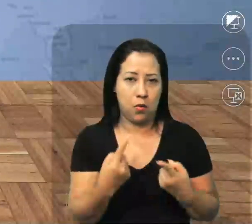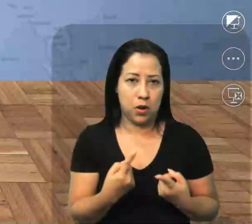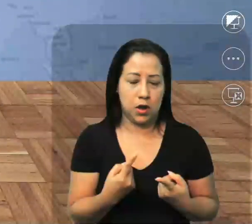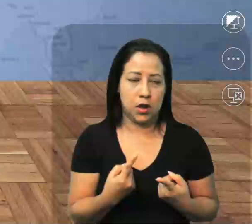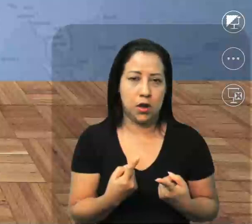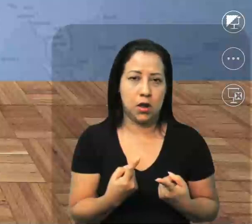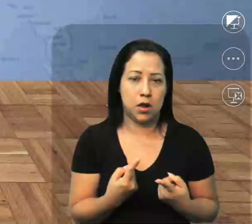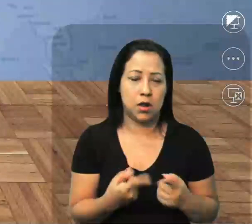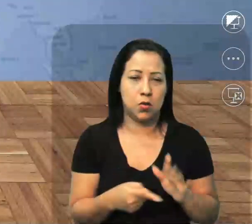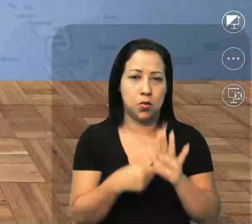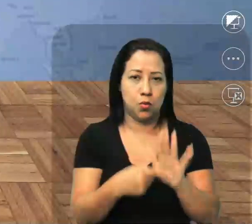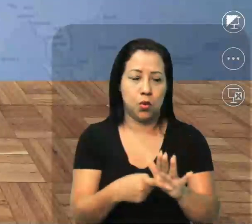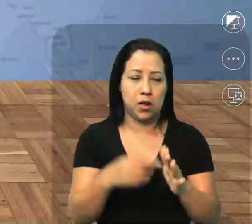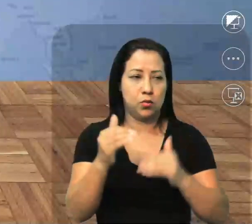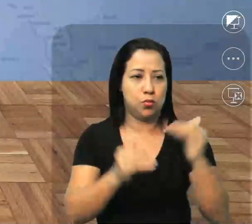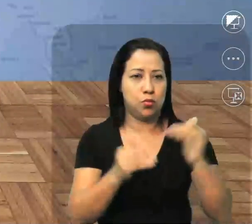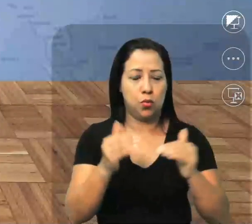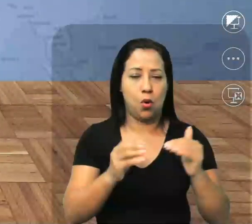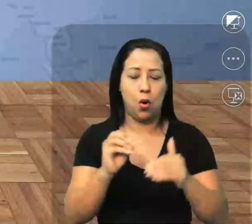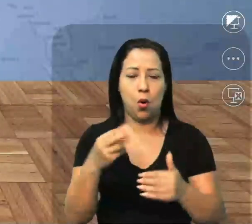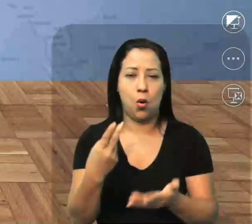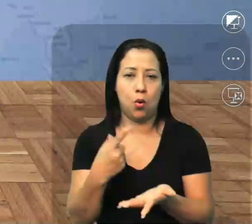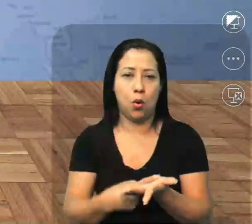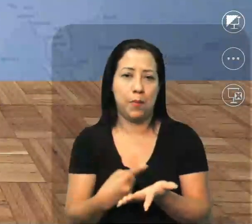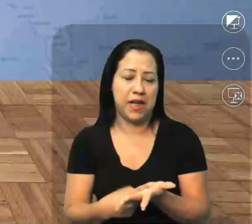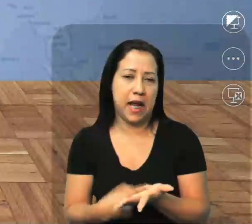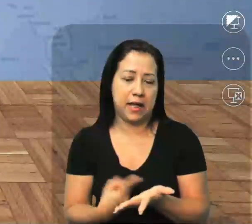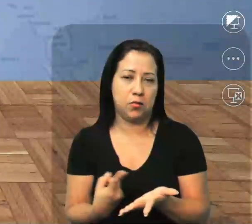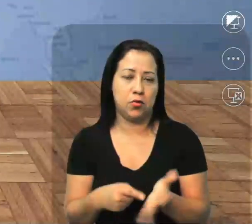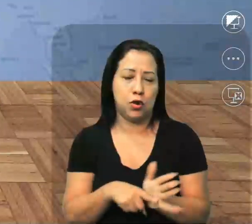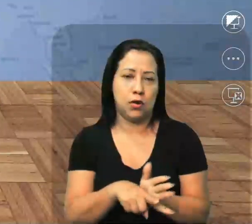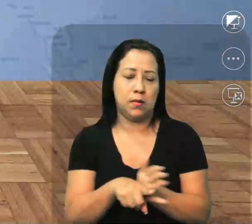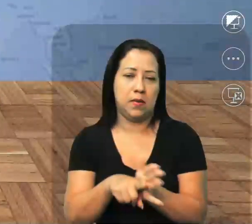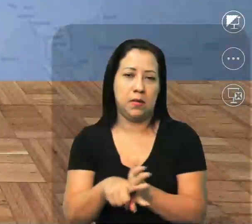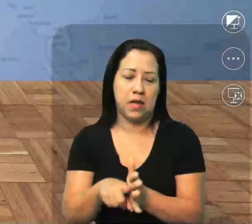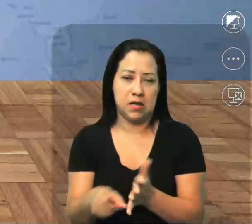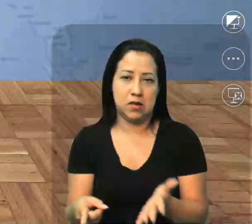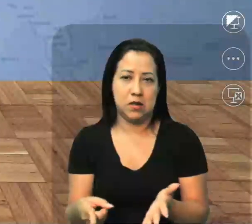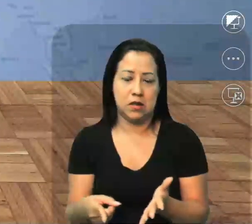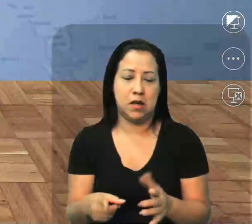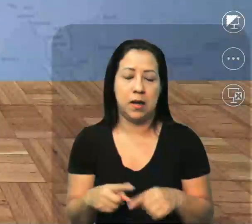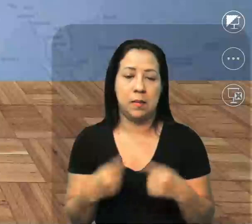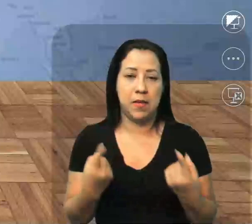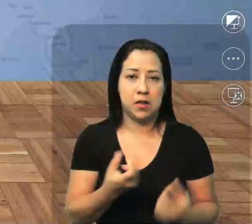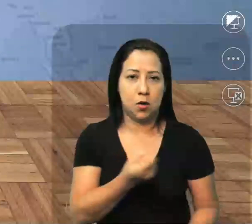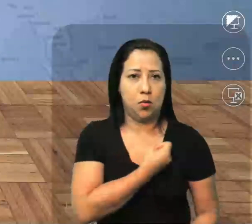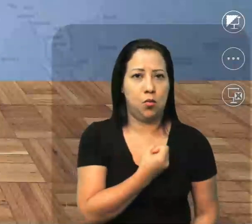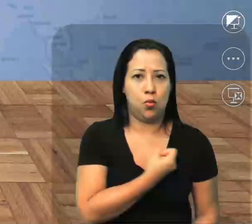Mas é um número muito gritante, gente. É um número muito gritante entre